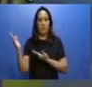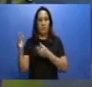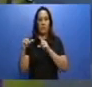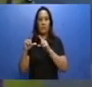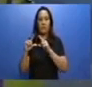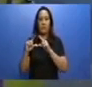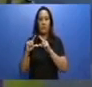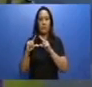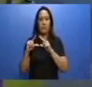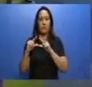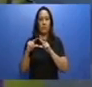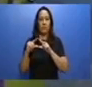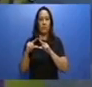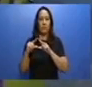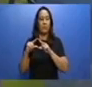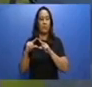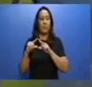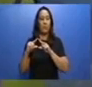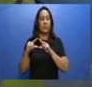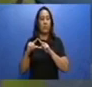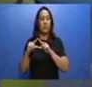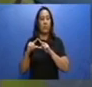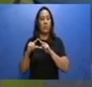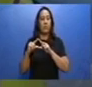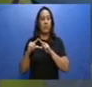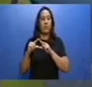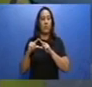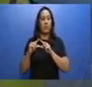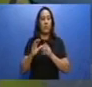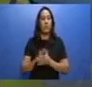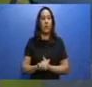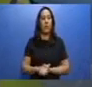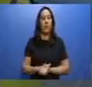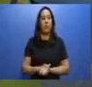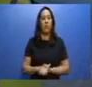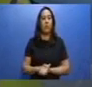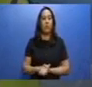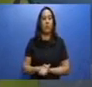Aí, quando eu marco, ó, dá pra ver melhor ainda.